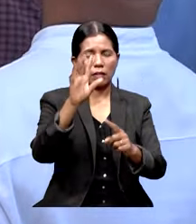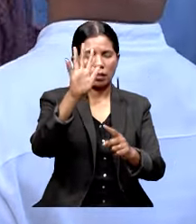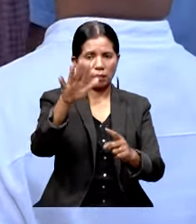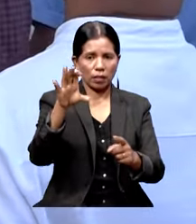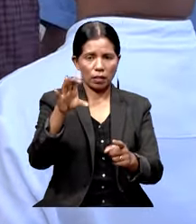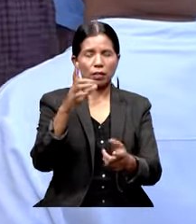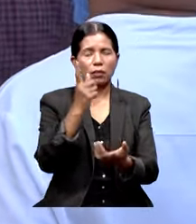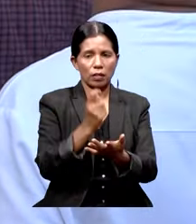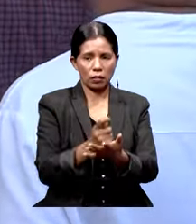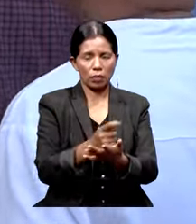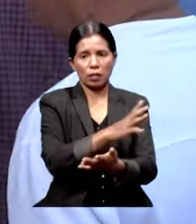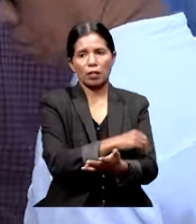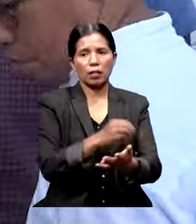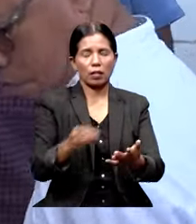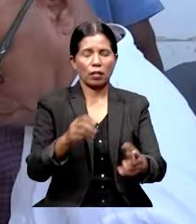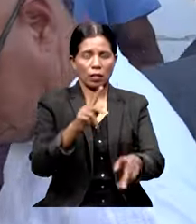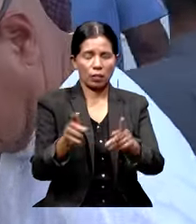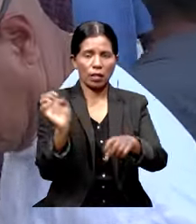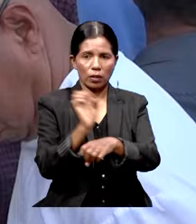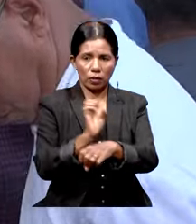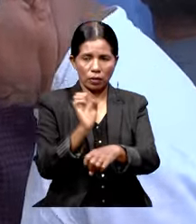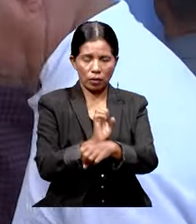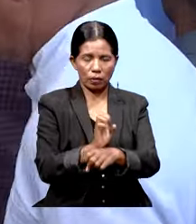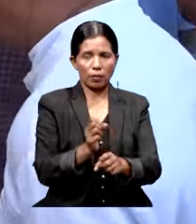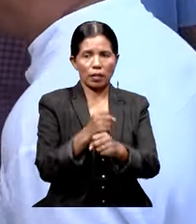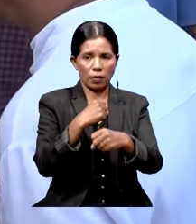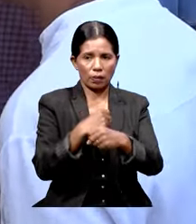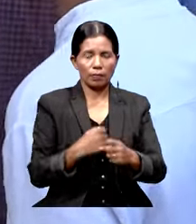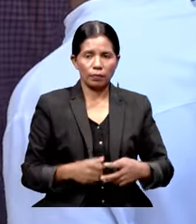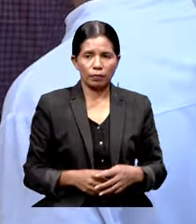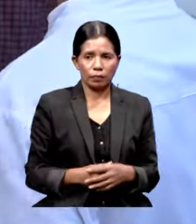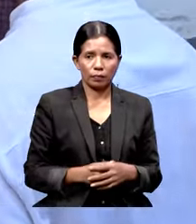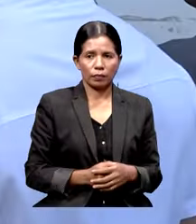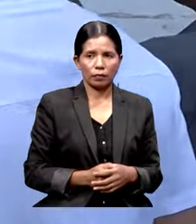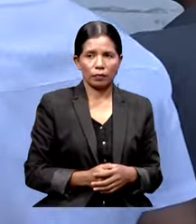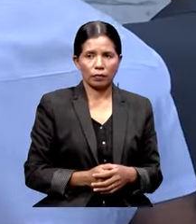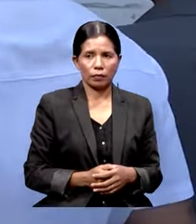depende ba infração ne be operadora econômica comete. Equipa cobertura, Gemen.